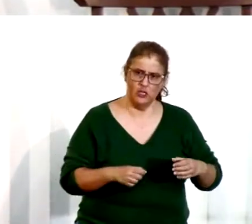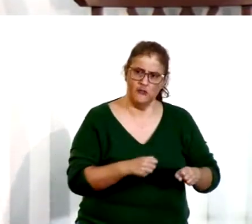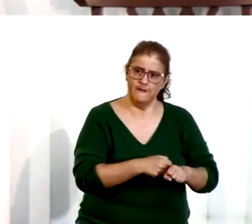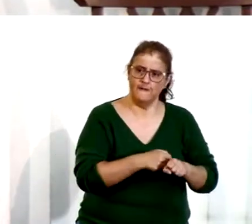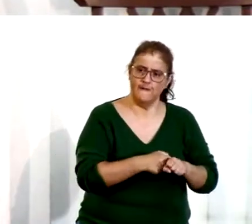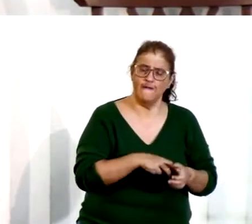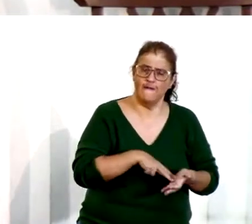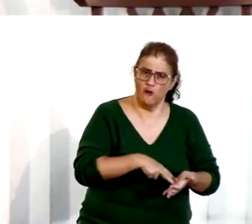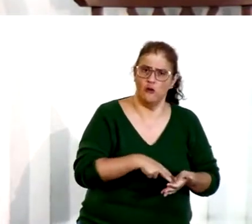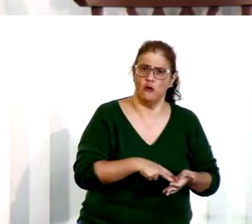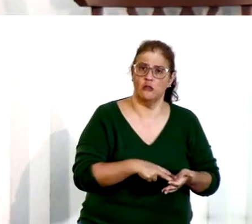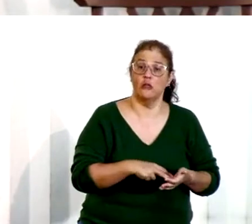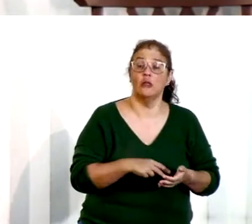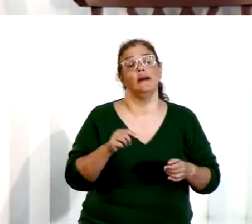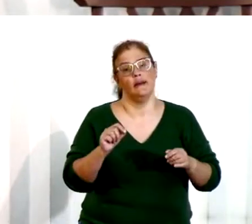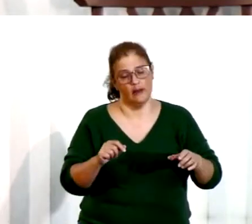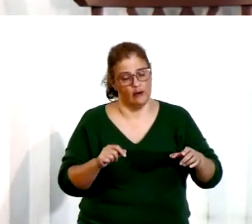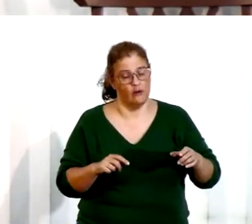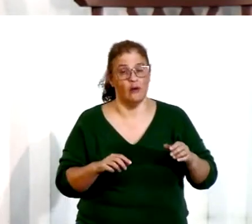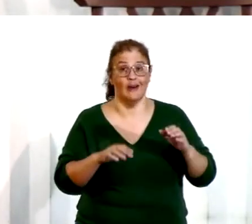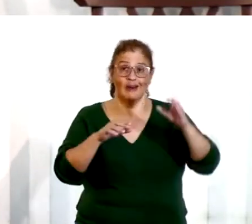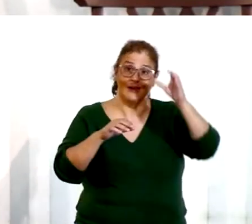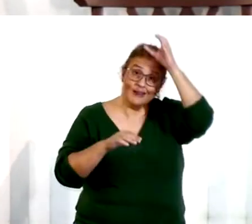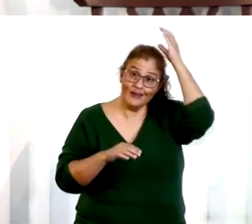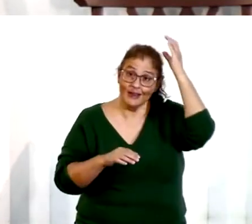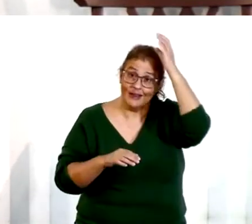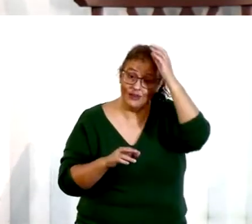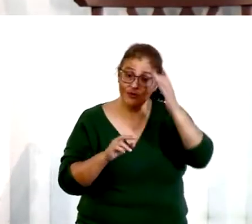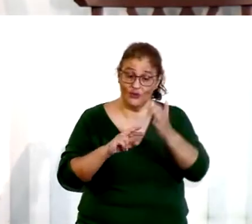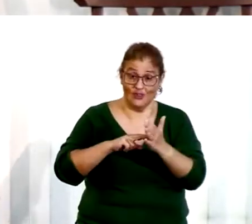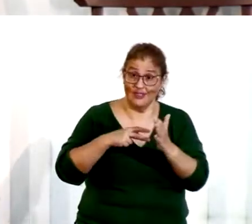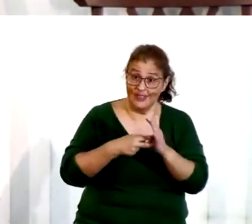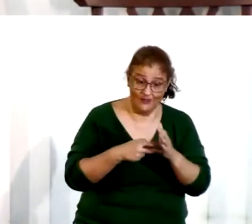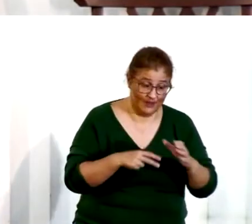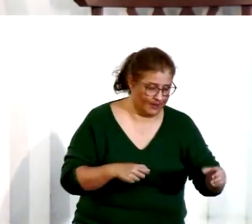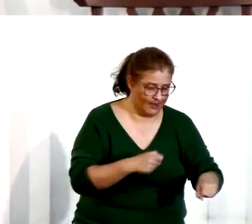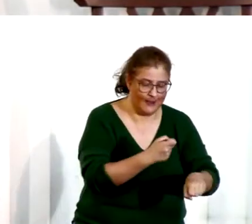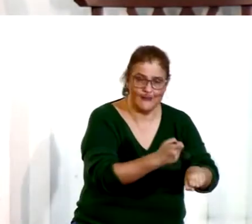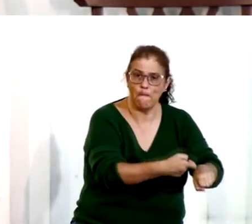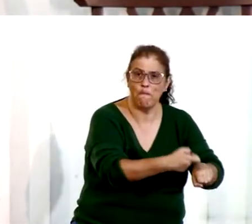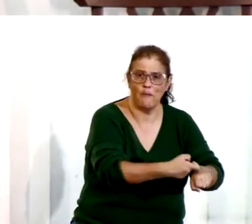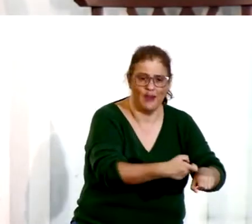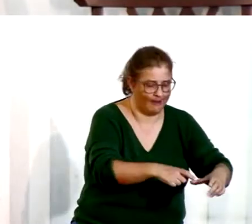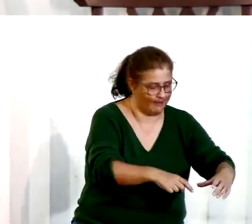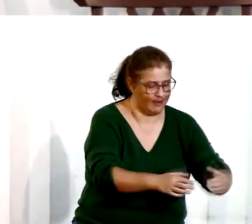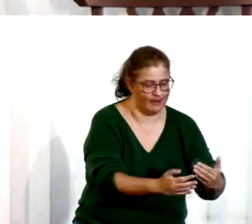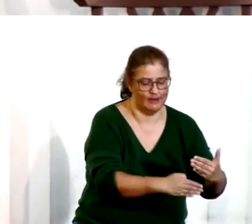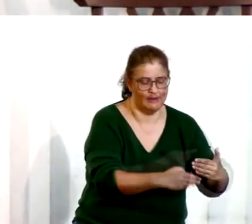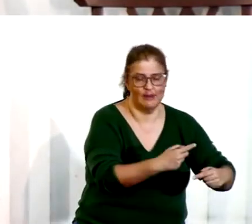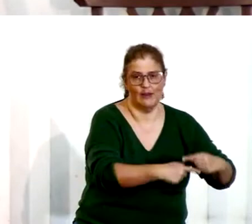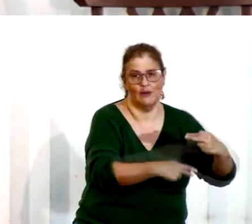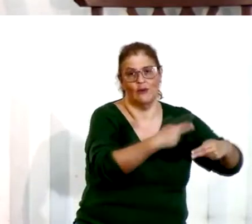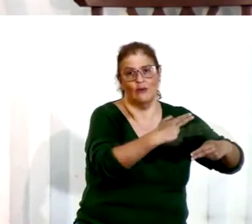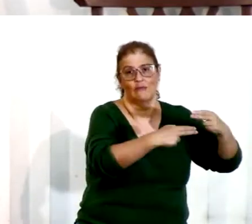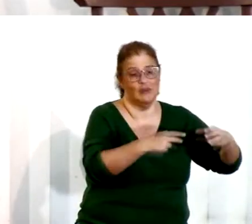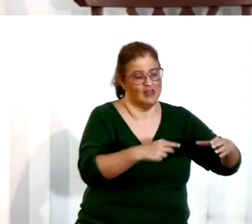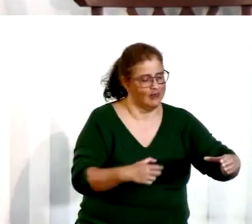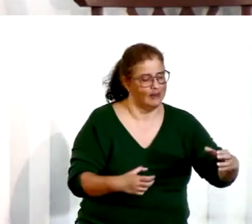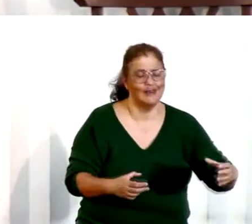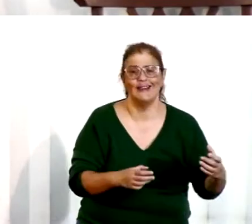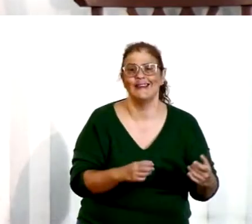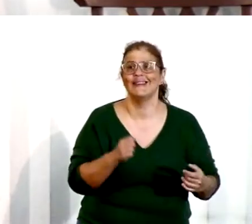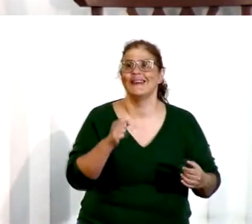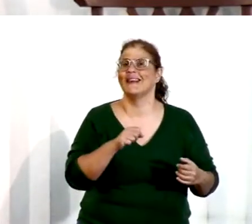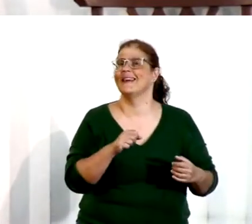essa base dessa construção que está sendo levantada. Quem é a base da nossa fé? Quem é a base viva em